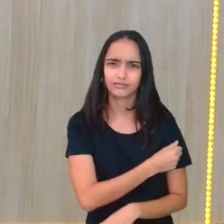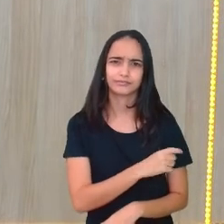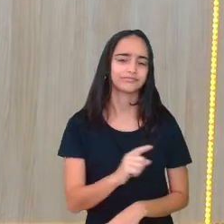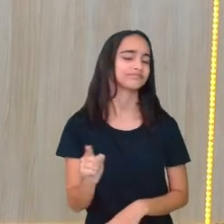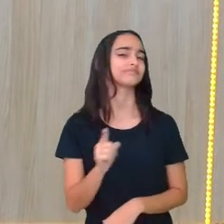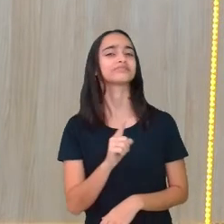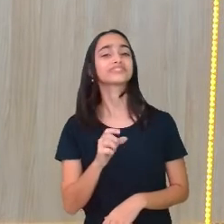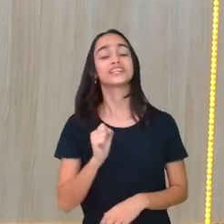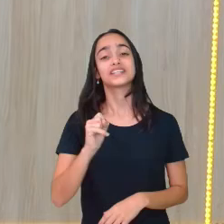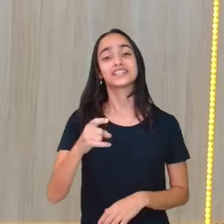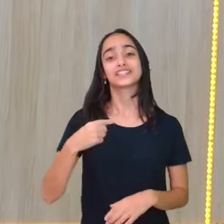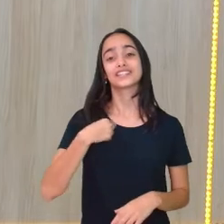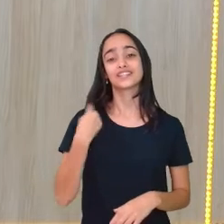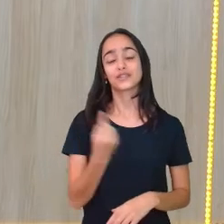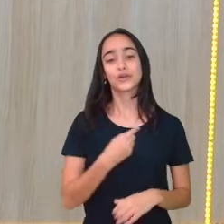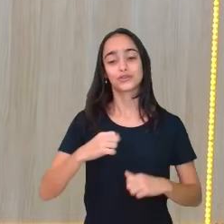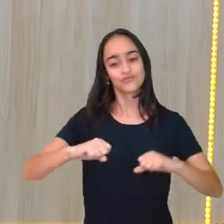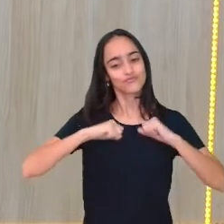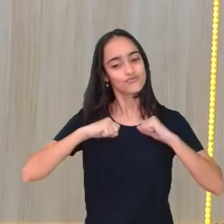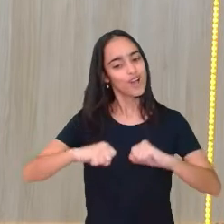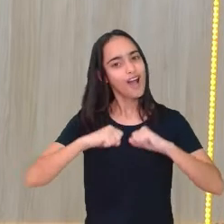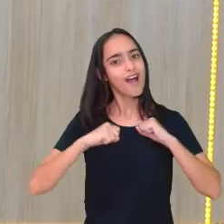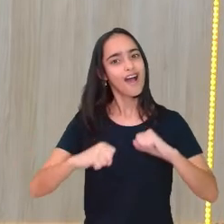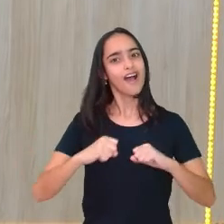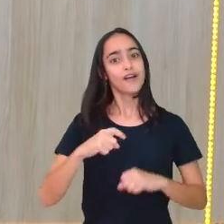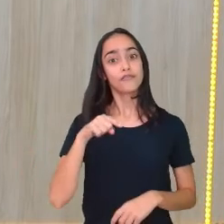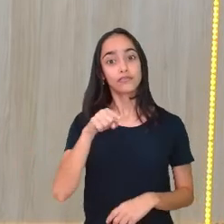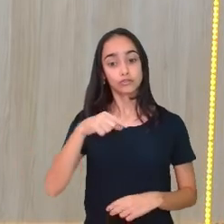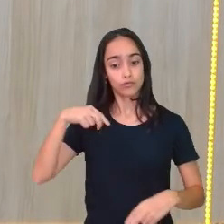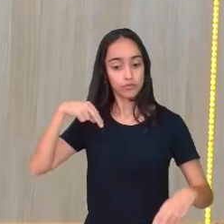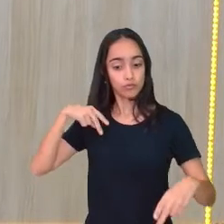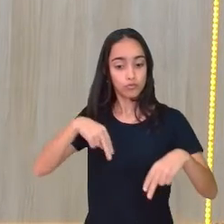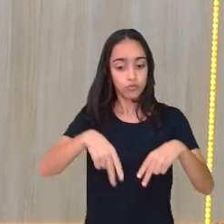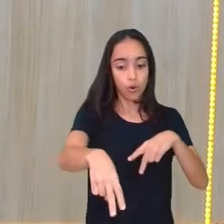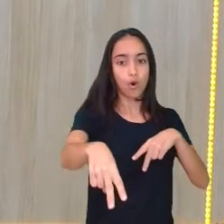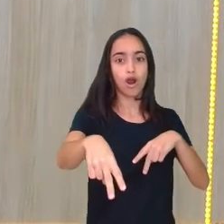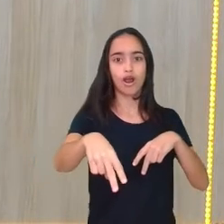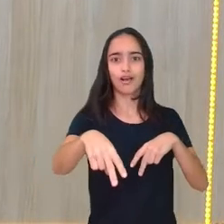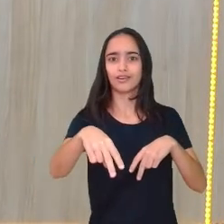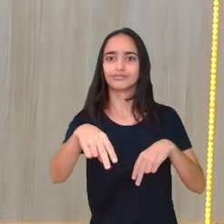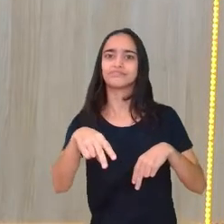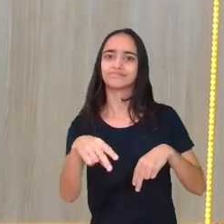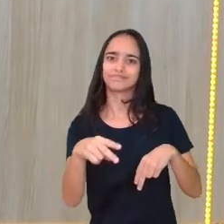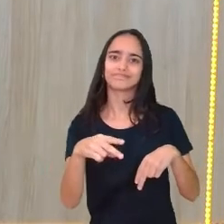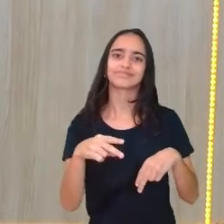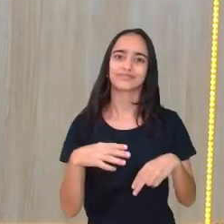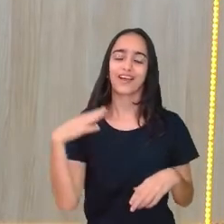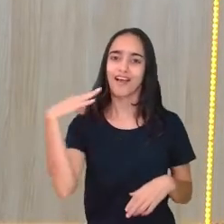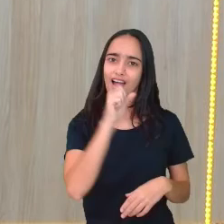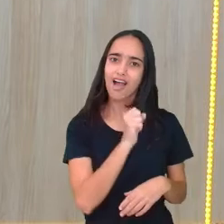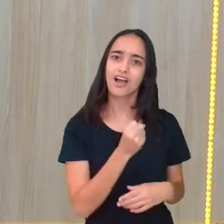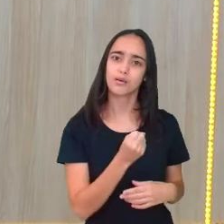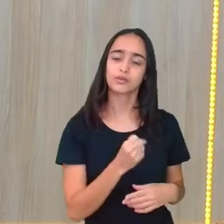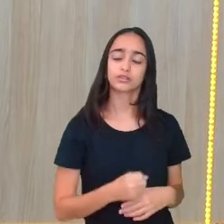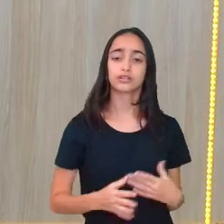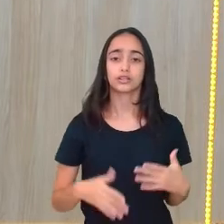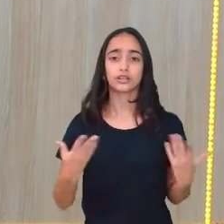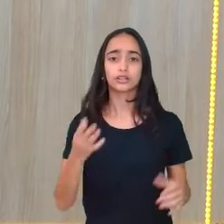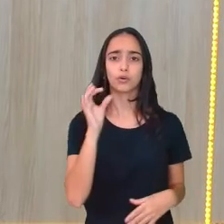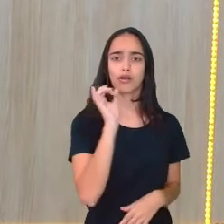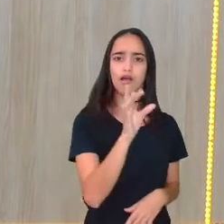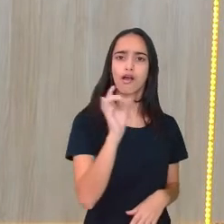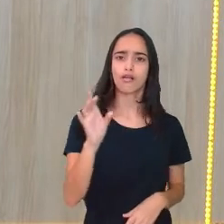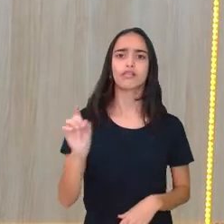carreira, eu vou dar uma carreira com vocês vão disparados na minha frente. Então, cada pessoa tem aí a